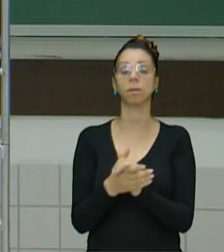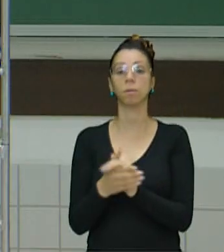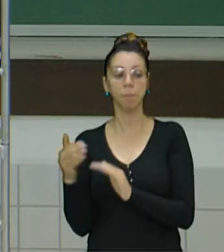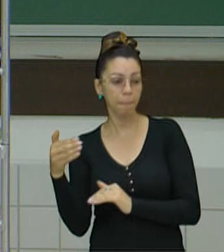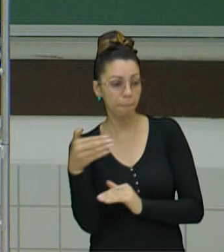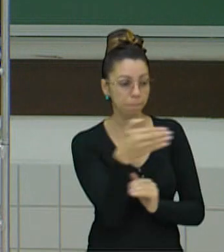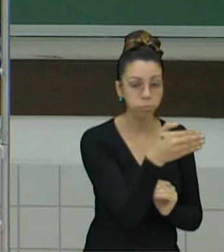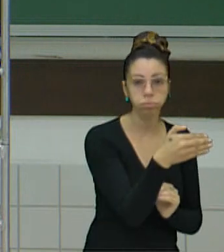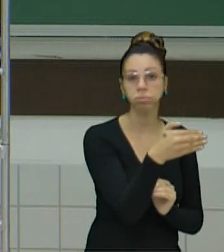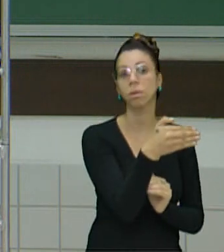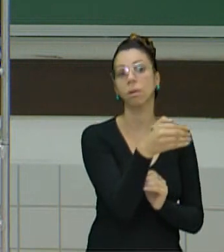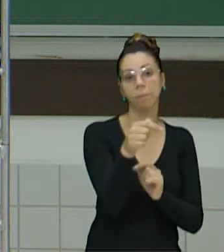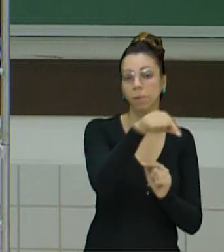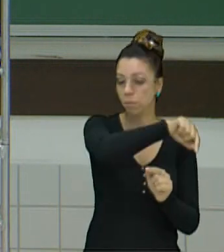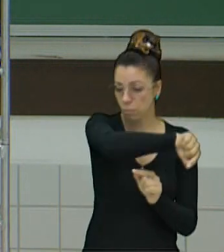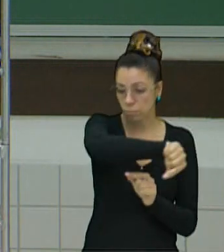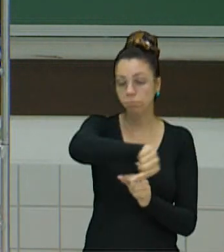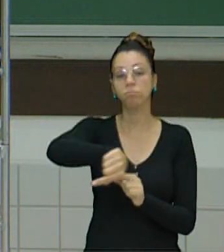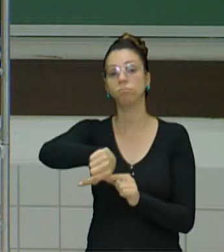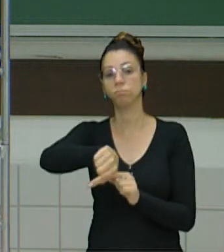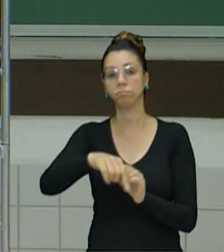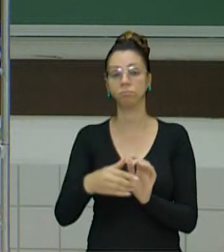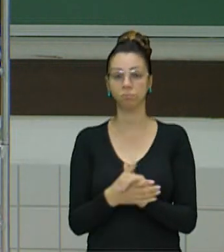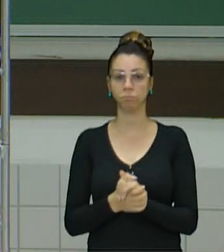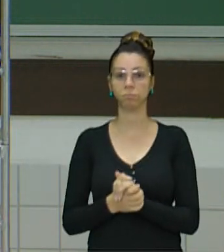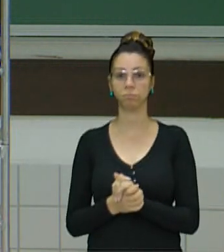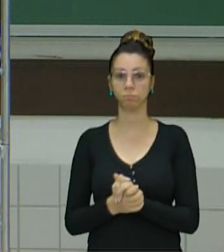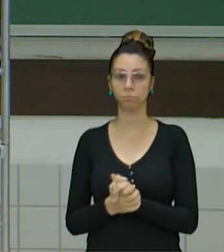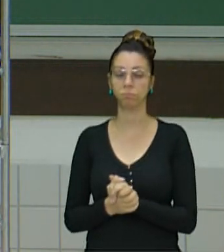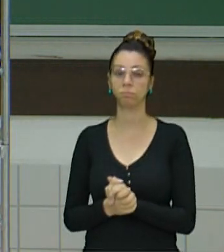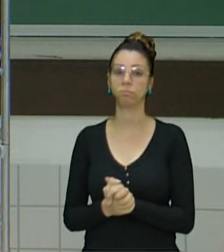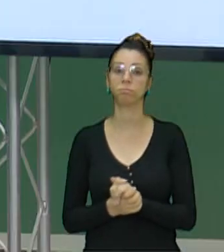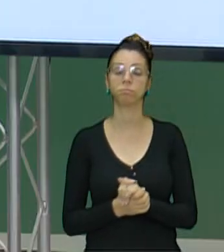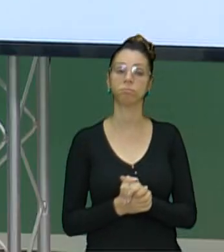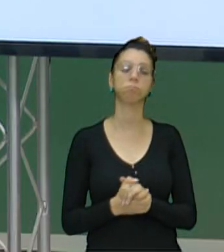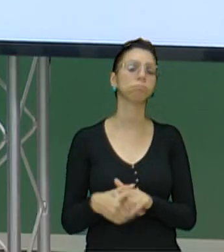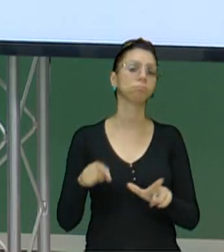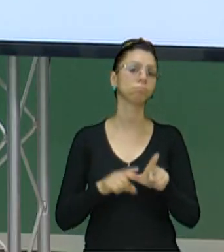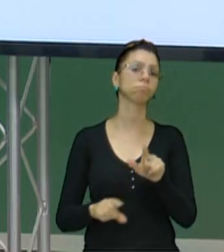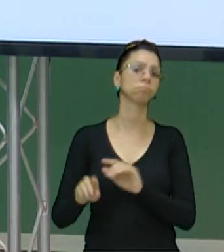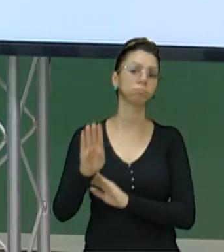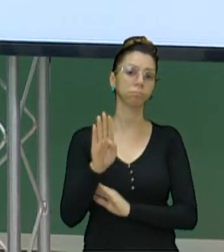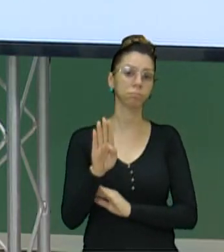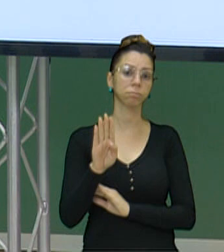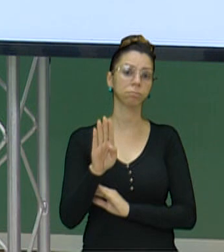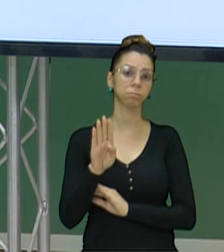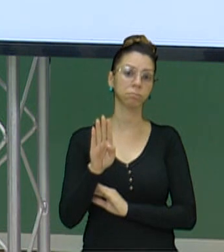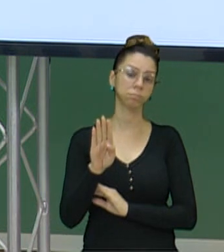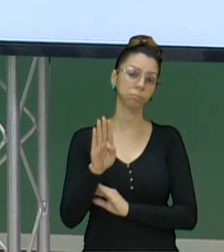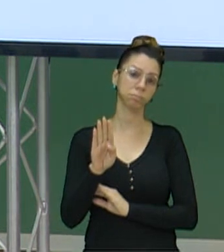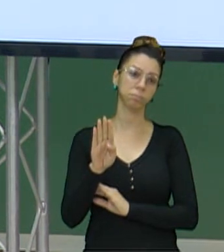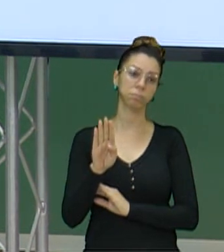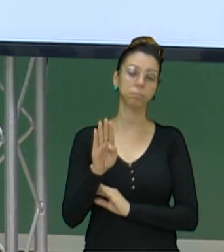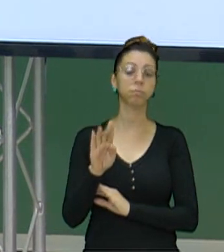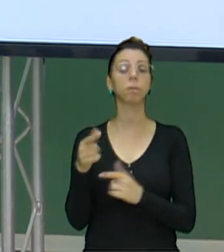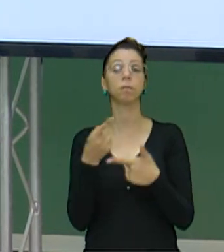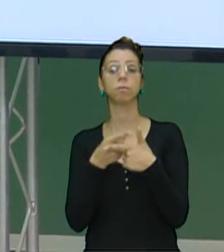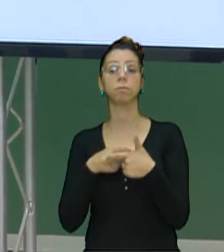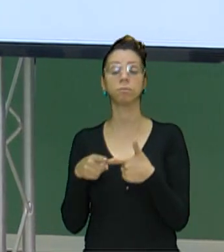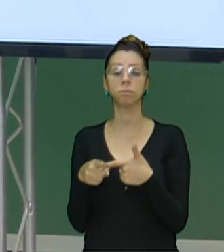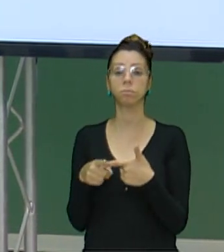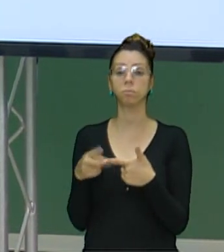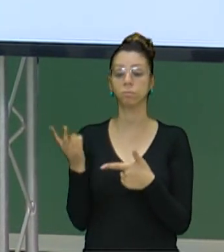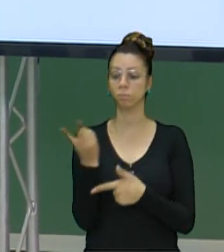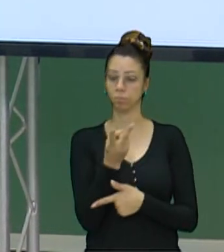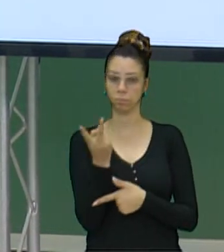pela famosa tangente aqui. O item B, ele pergunta quais são as forças resultantes nesse caso. Então, eu vou dividir isso aqui em